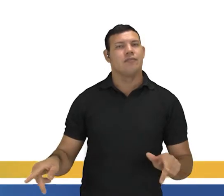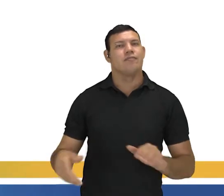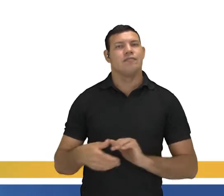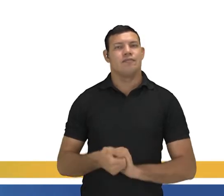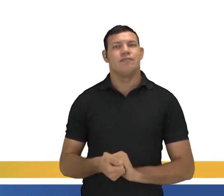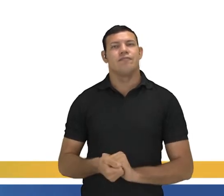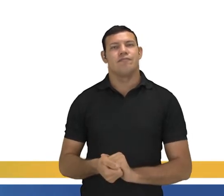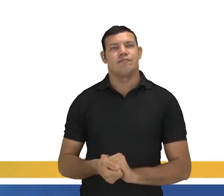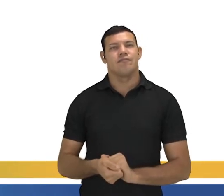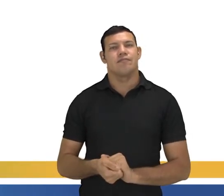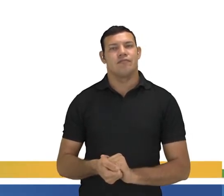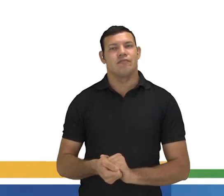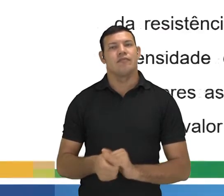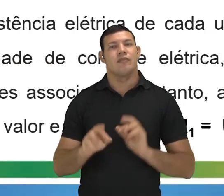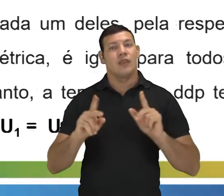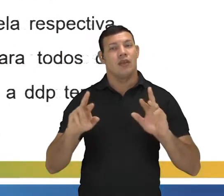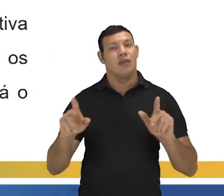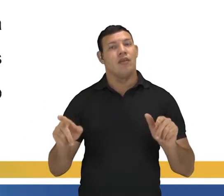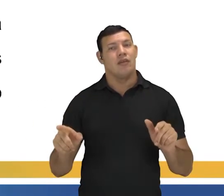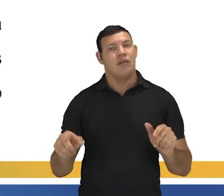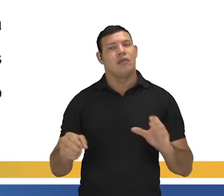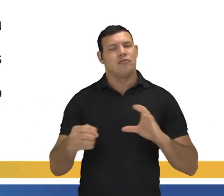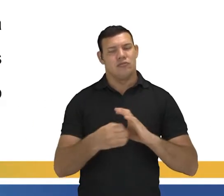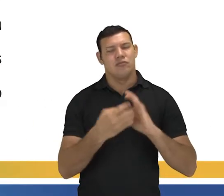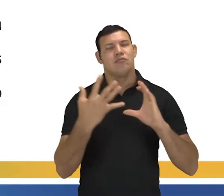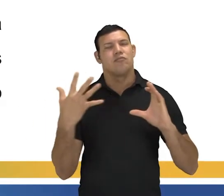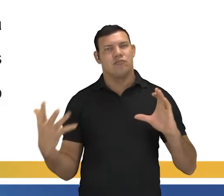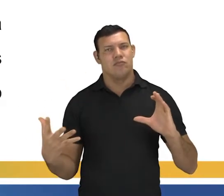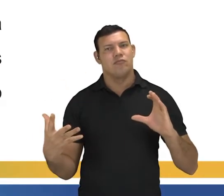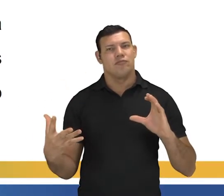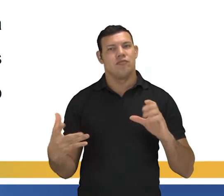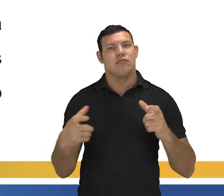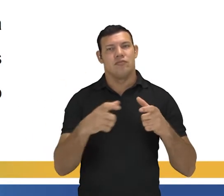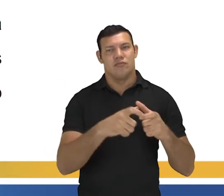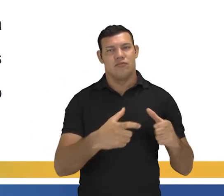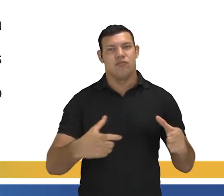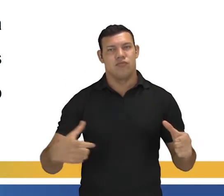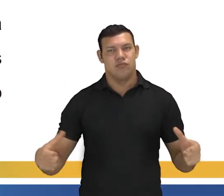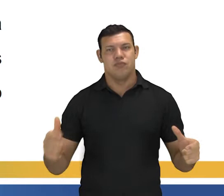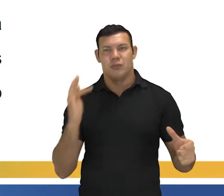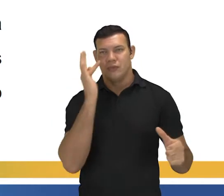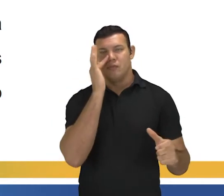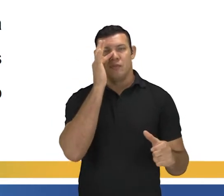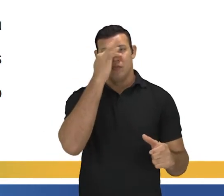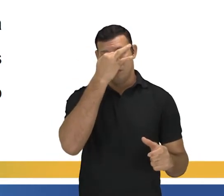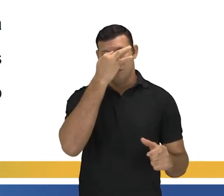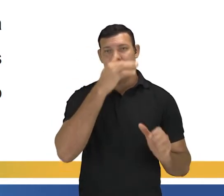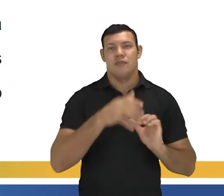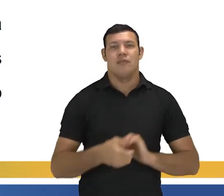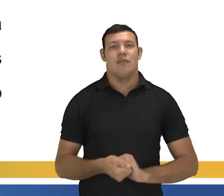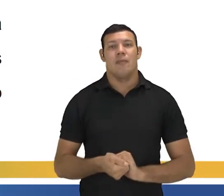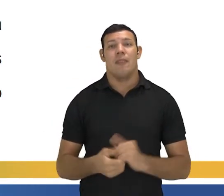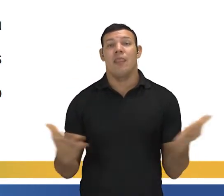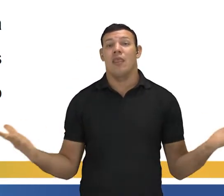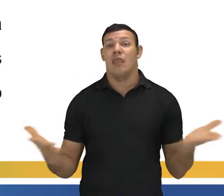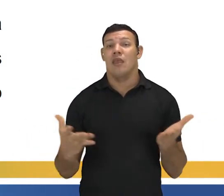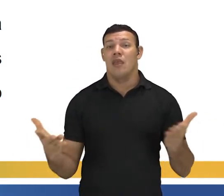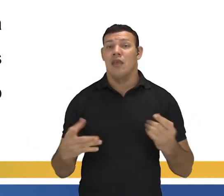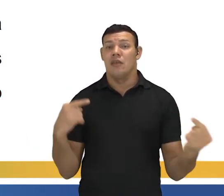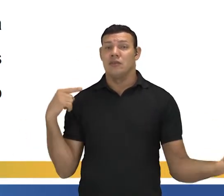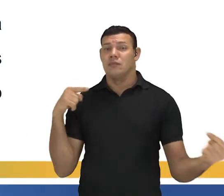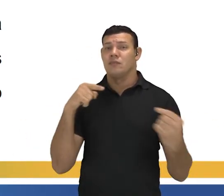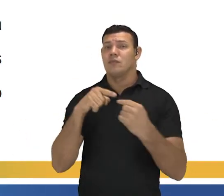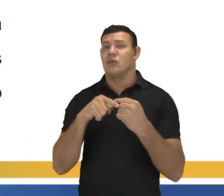todas. Essa é a diferença para a associação em série. Então, o que nós vamos ter a partir de agora? Que na associação